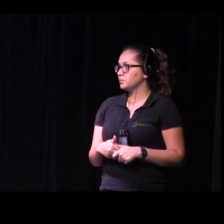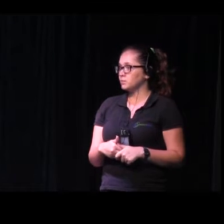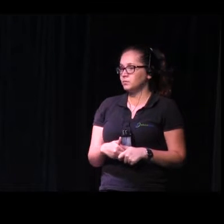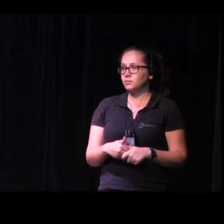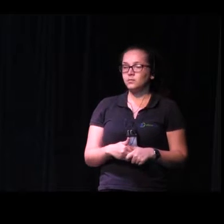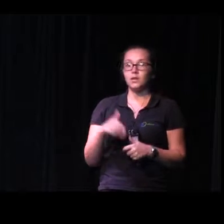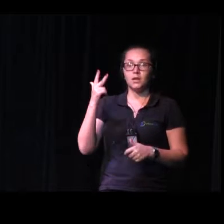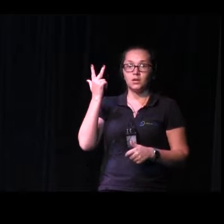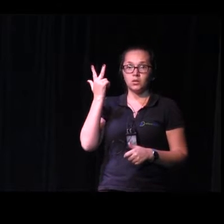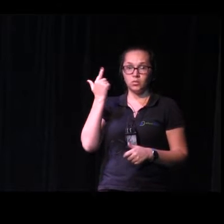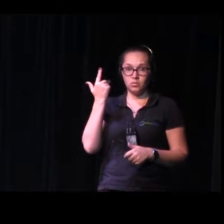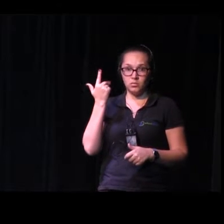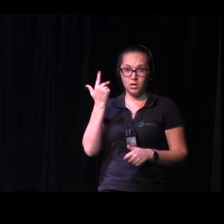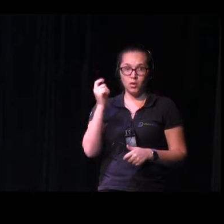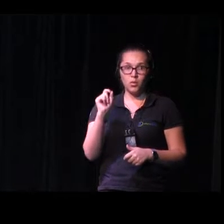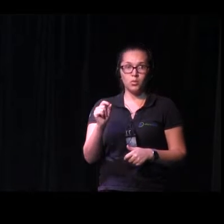público,